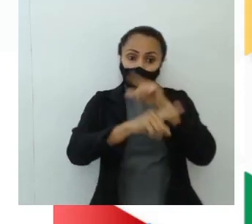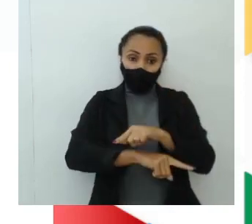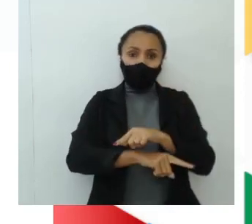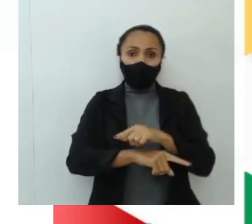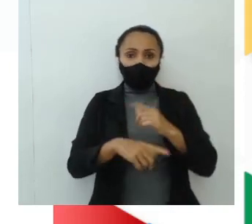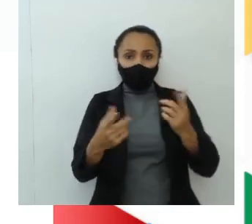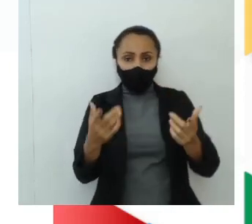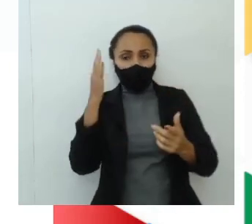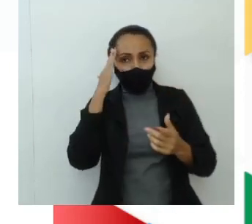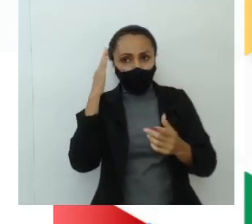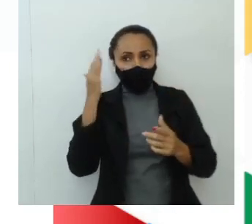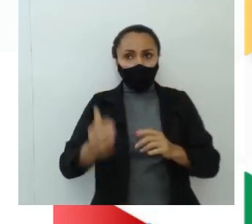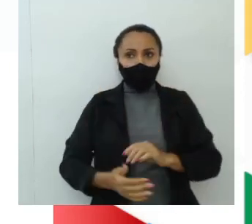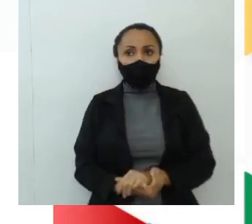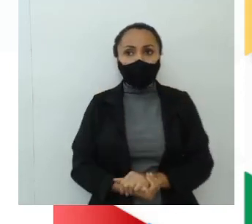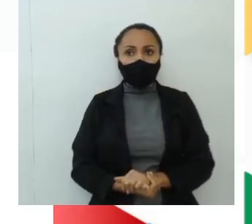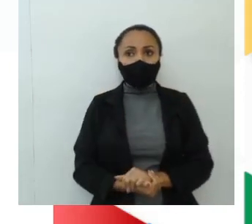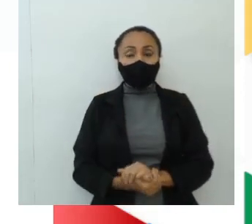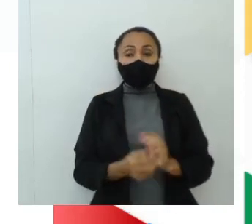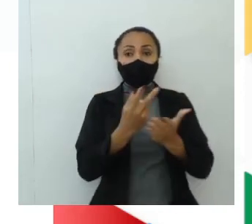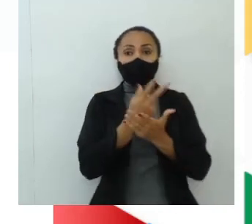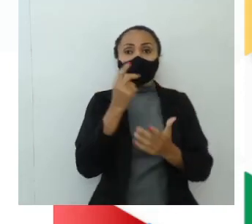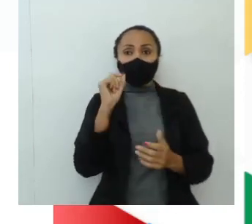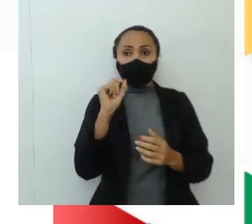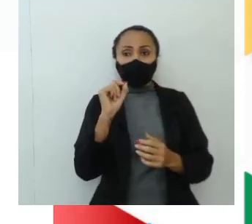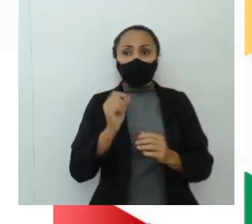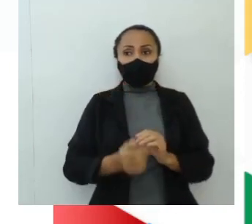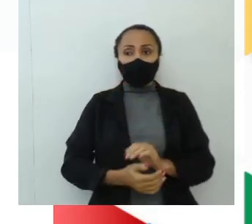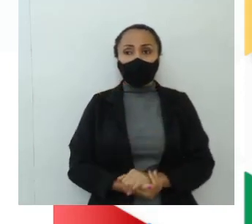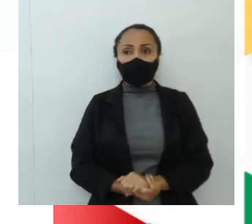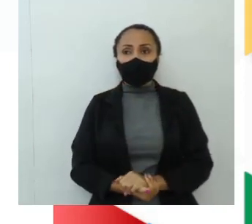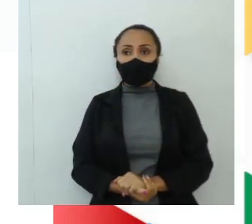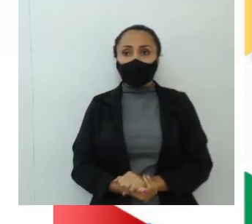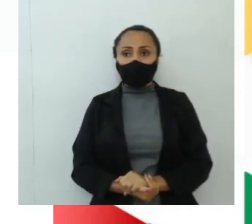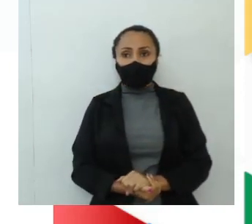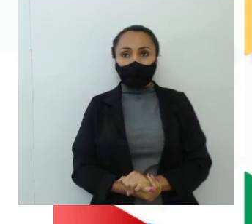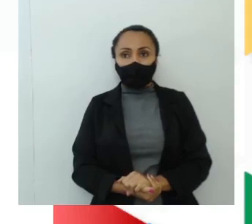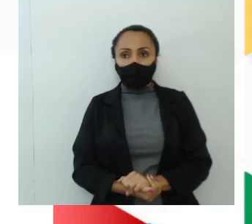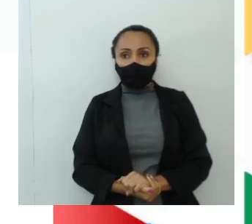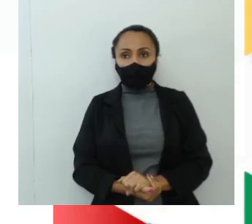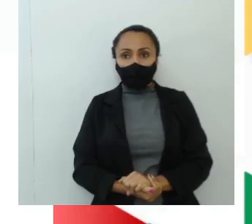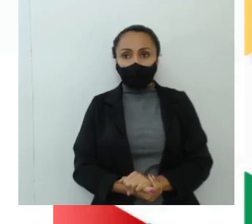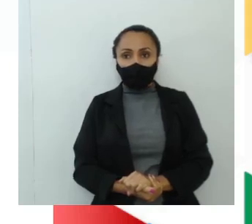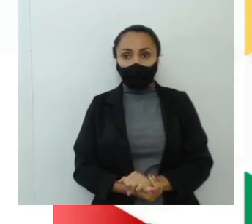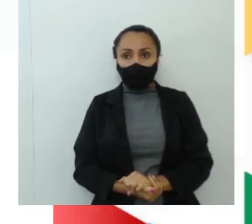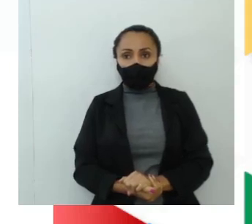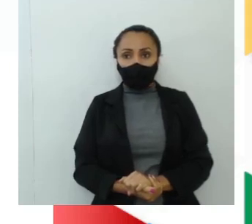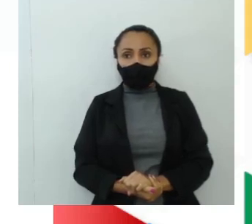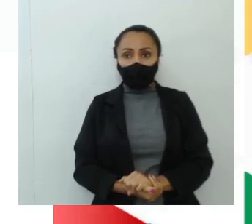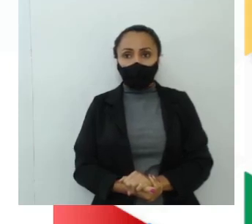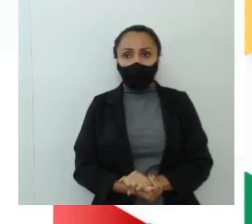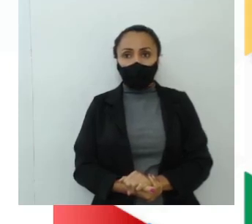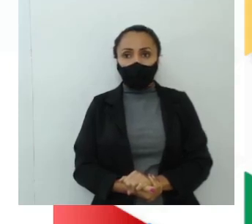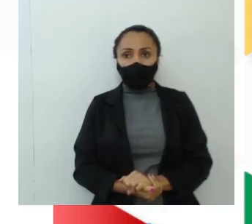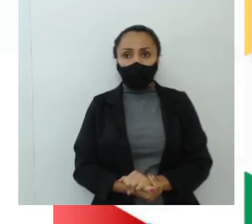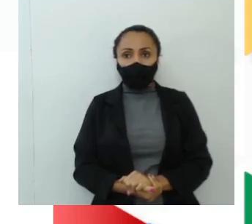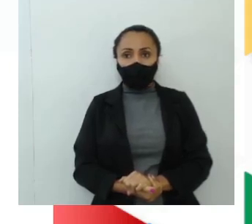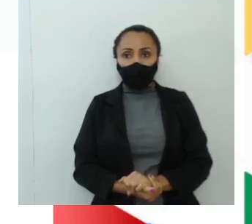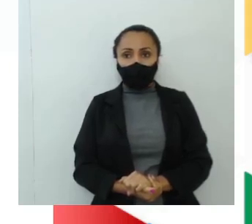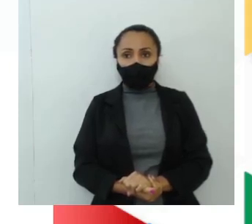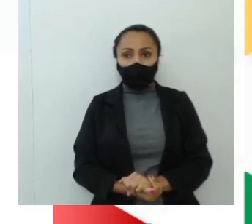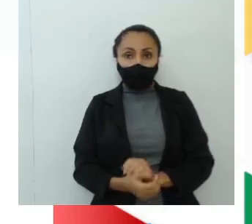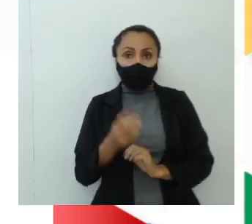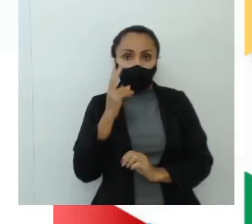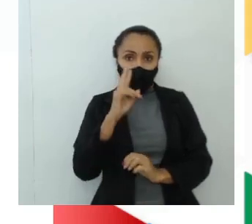Tá tranquilo? Vamos ver aqui o que é que acontece, ó. Ele vai descer para esse ponto aí, ó. Viu na